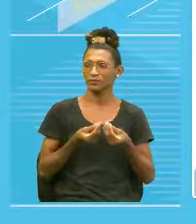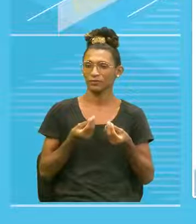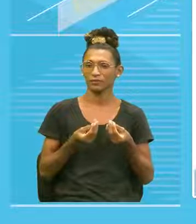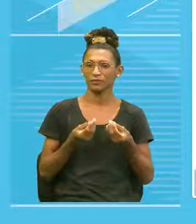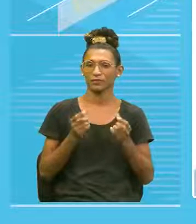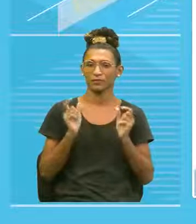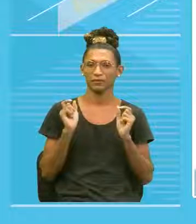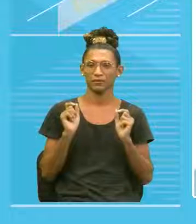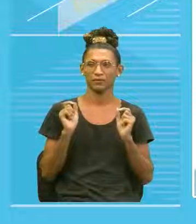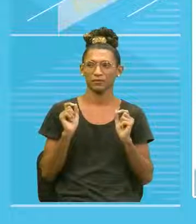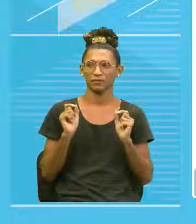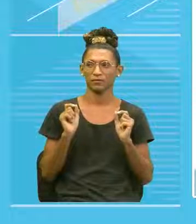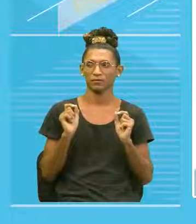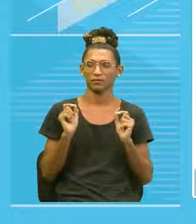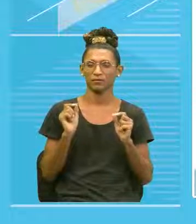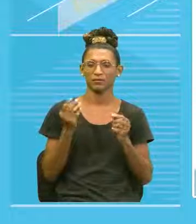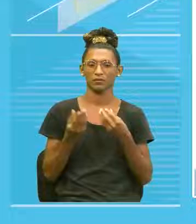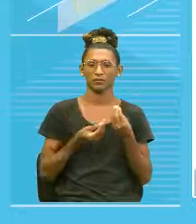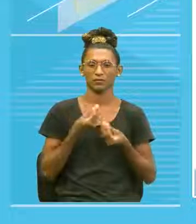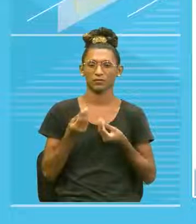é o quê